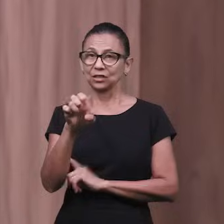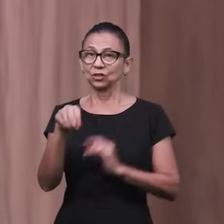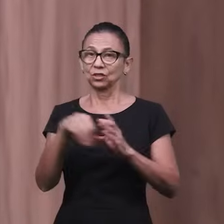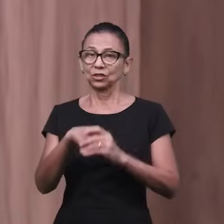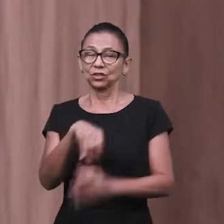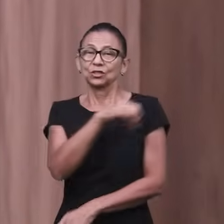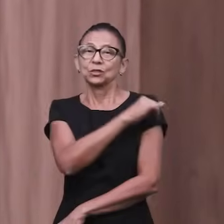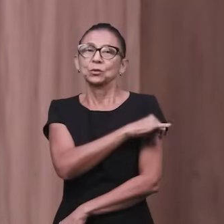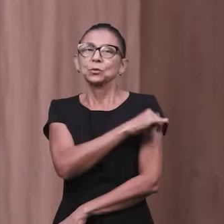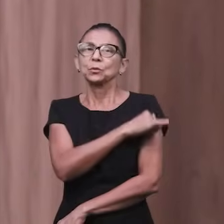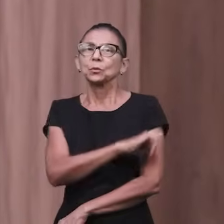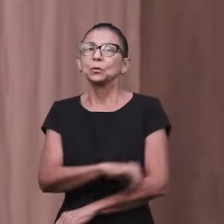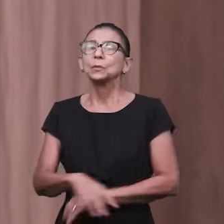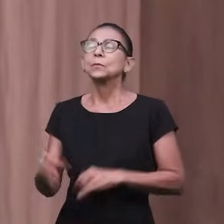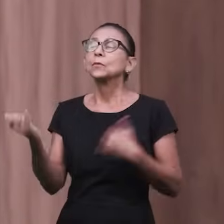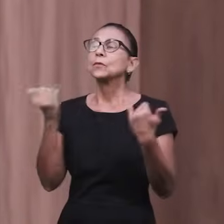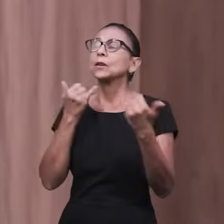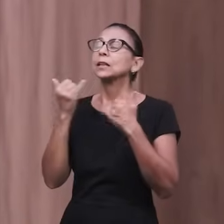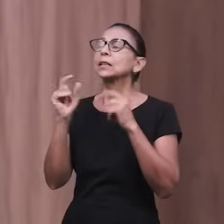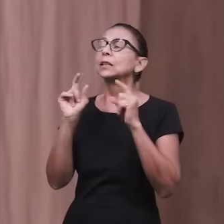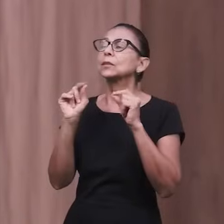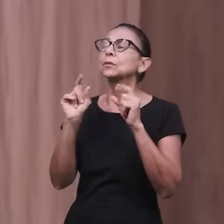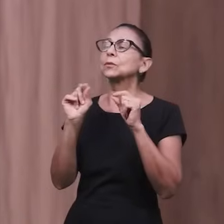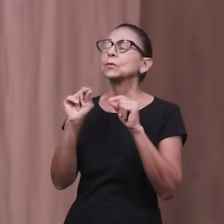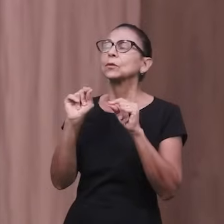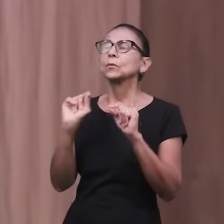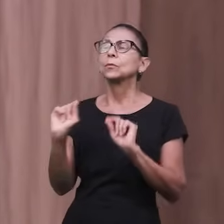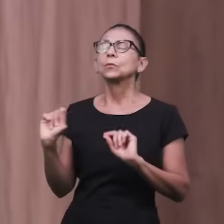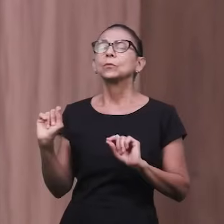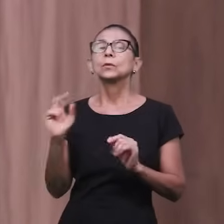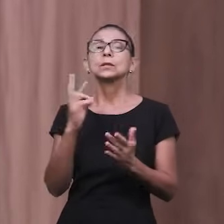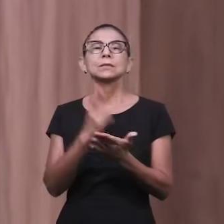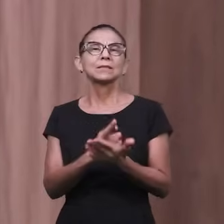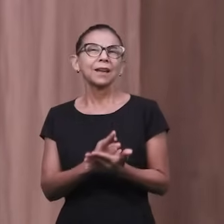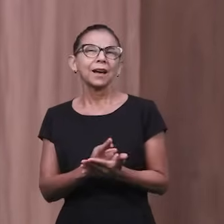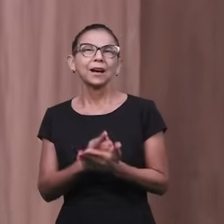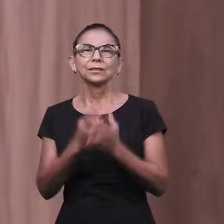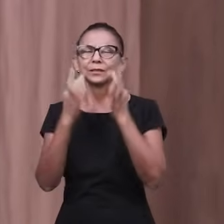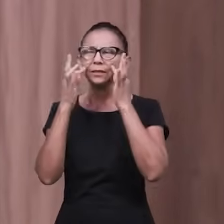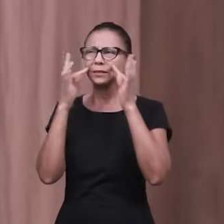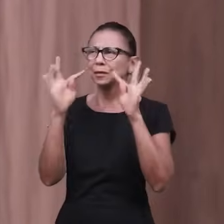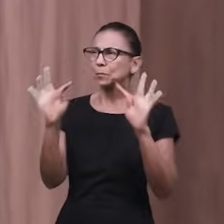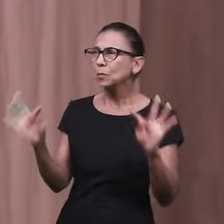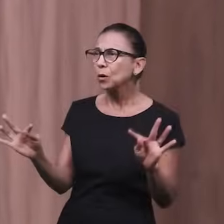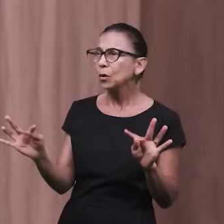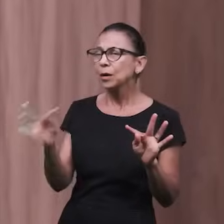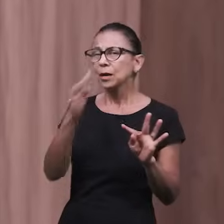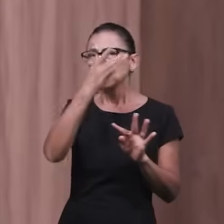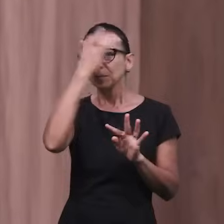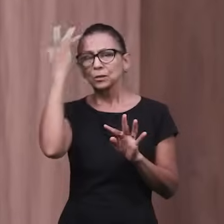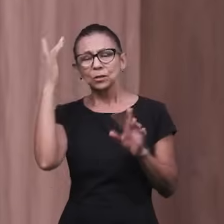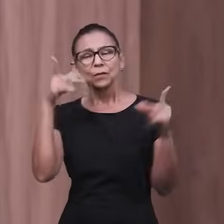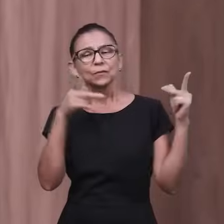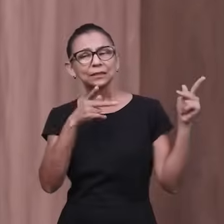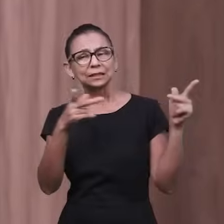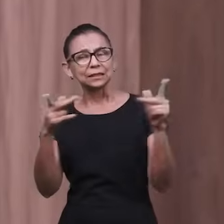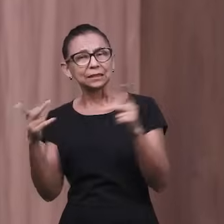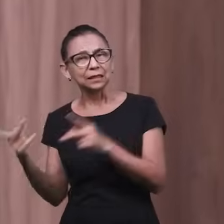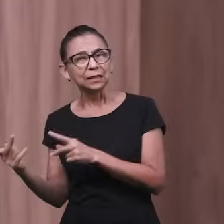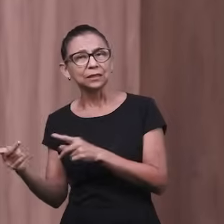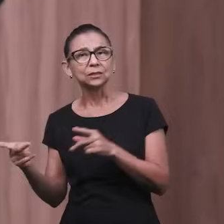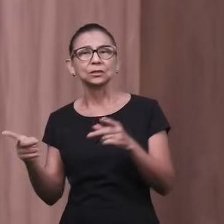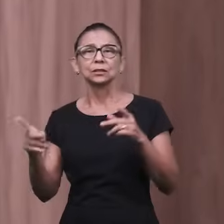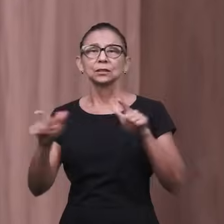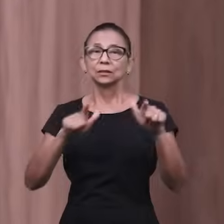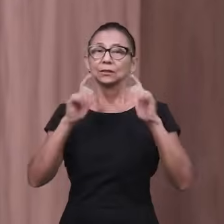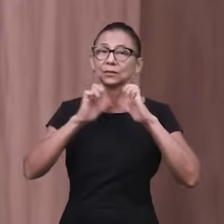e festas. Irmão Almi, como é que foi o evento aí? Conta pra gente o resultado, os testemunhos, os visitantes, né? O trabalho